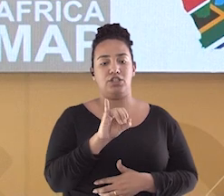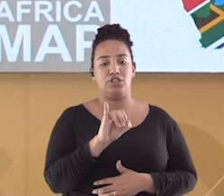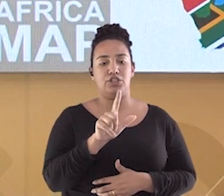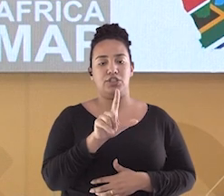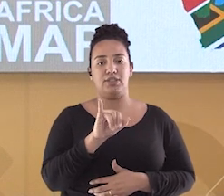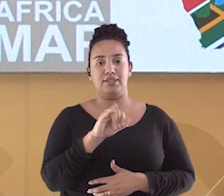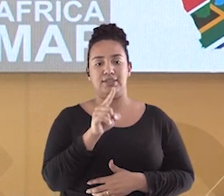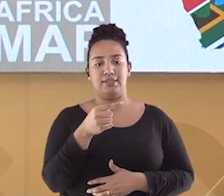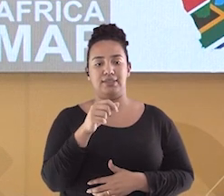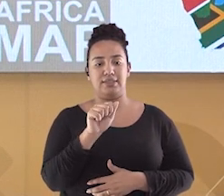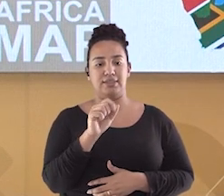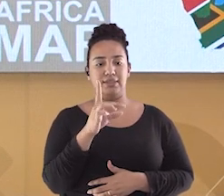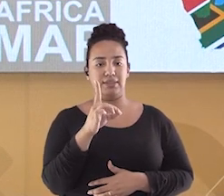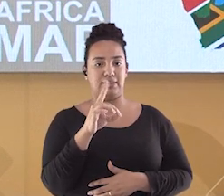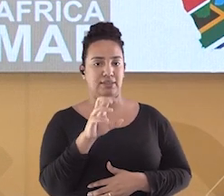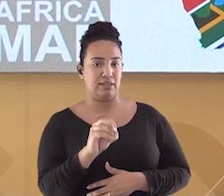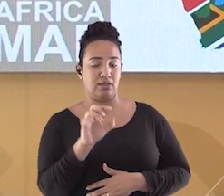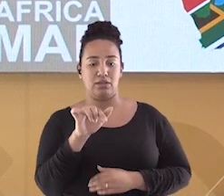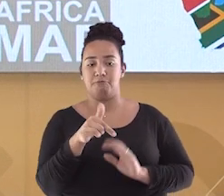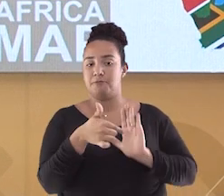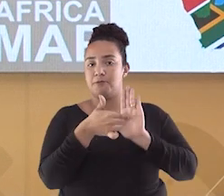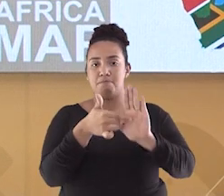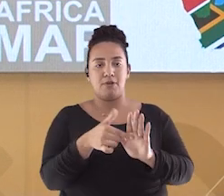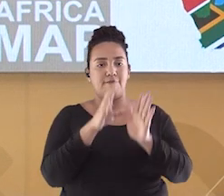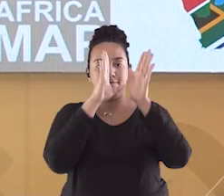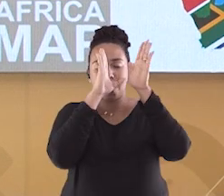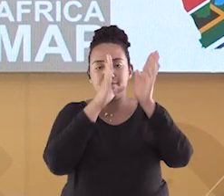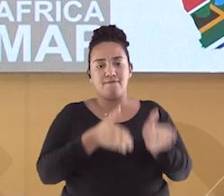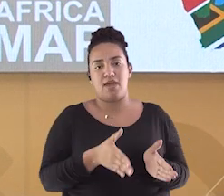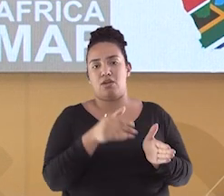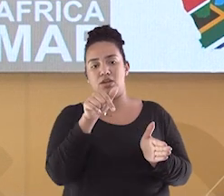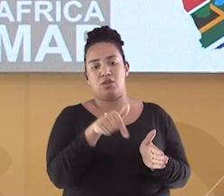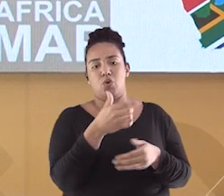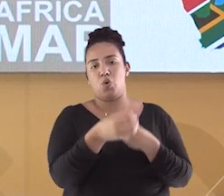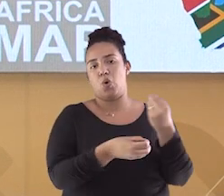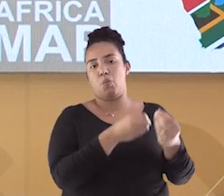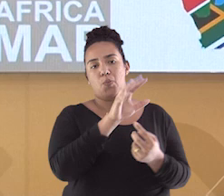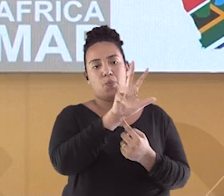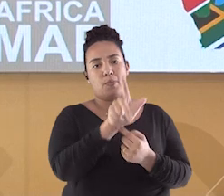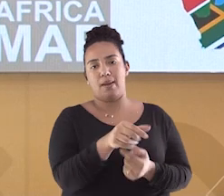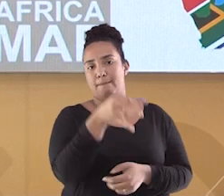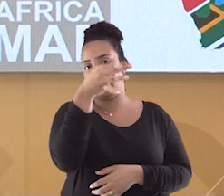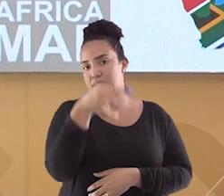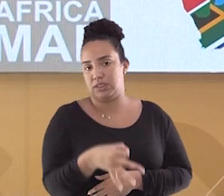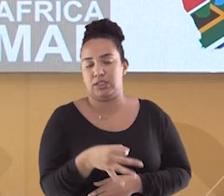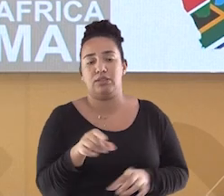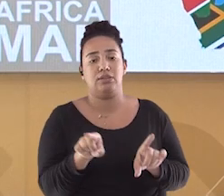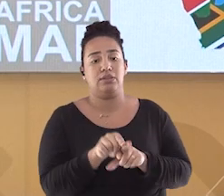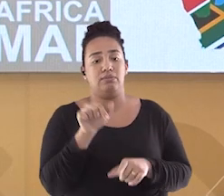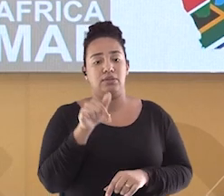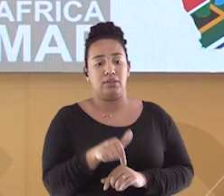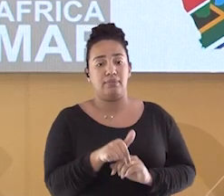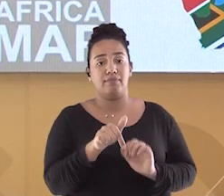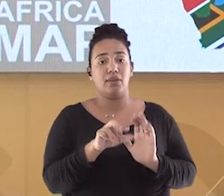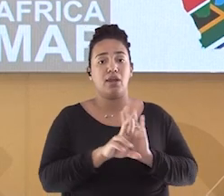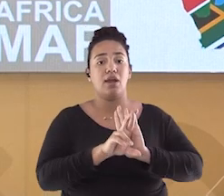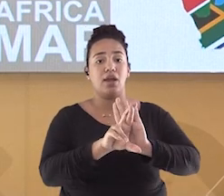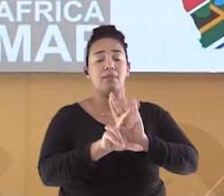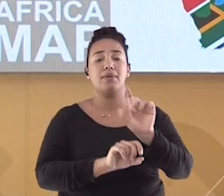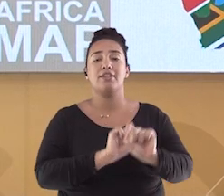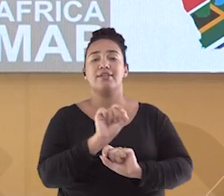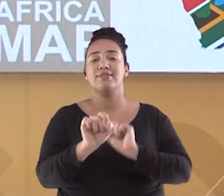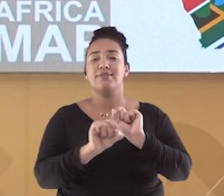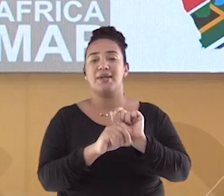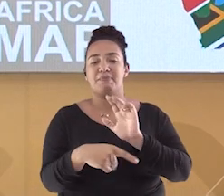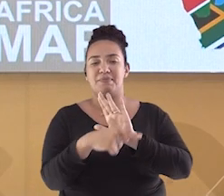representam fielmente as proporções e formas do mapa, além de representar de maneira mais gráfica